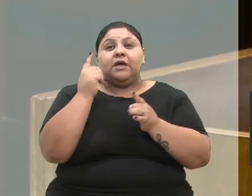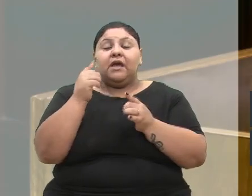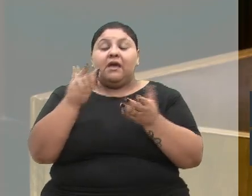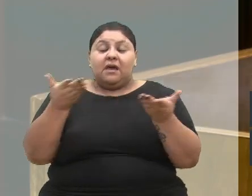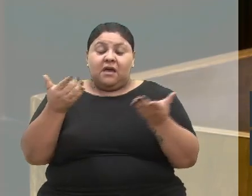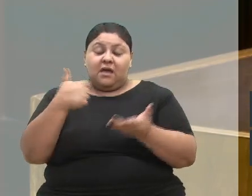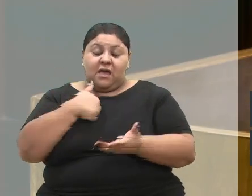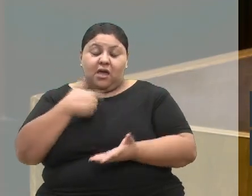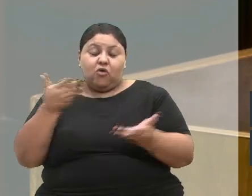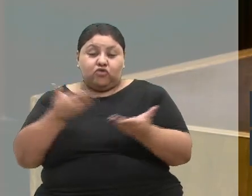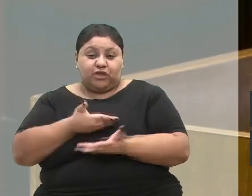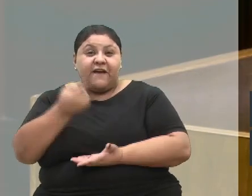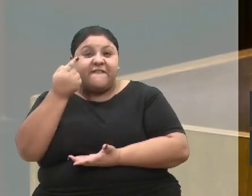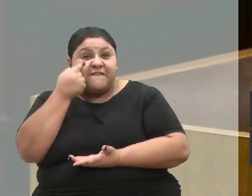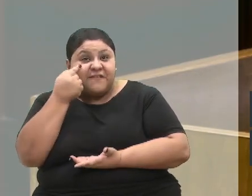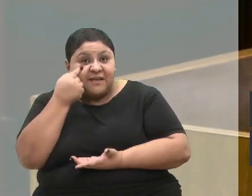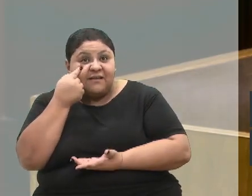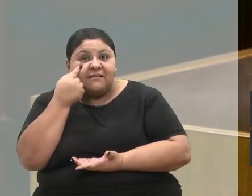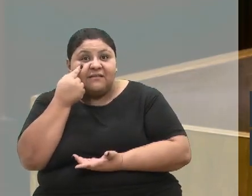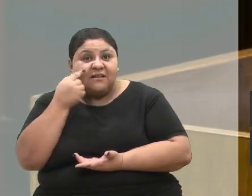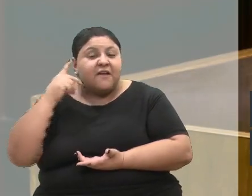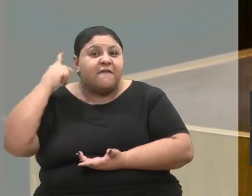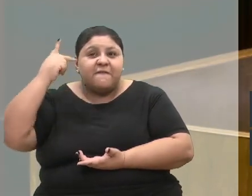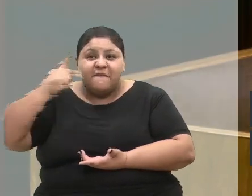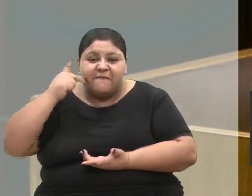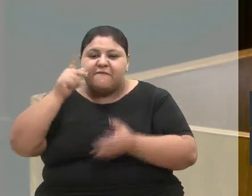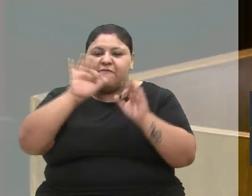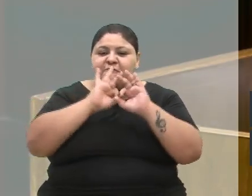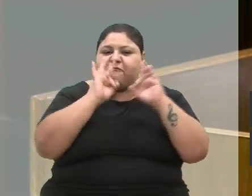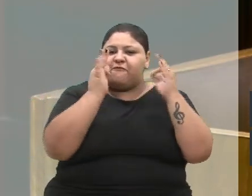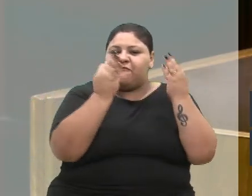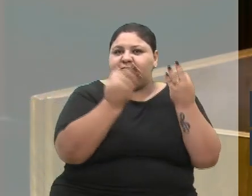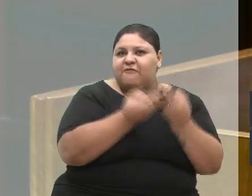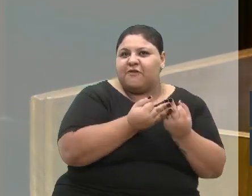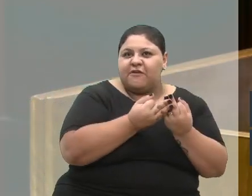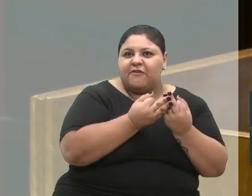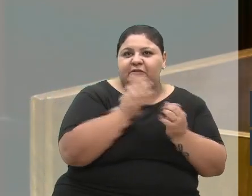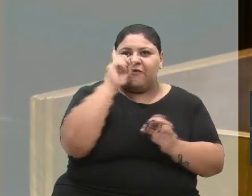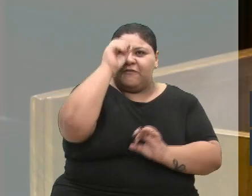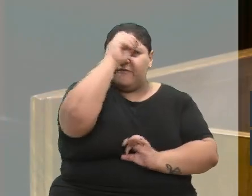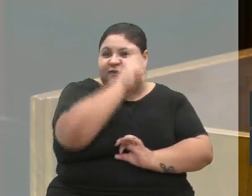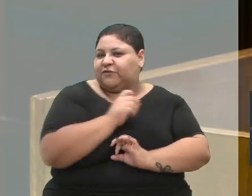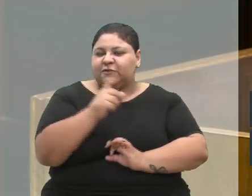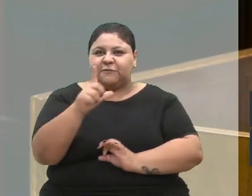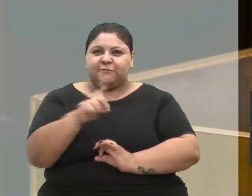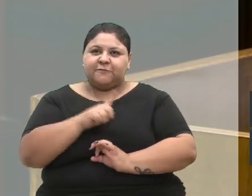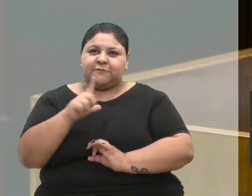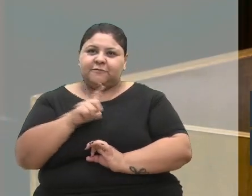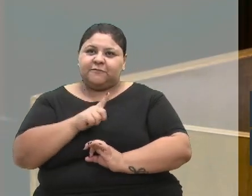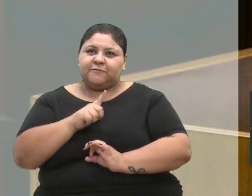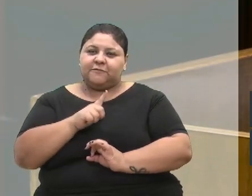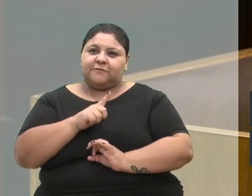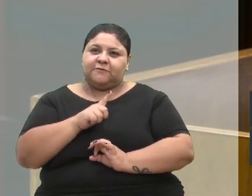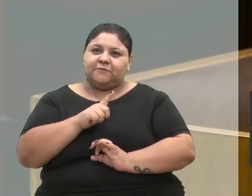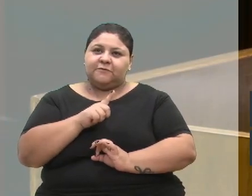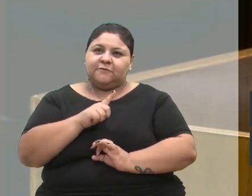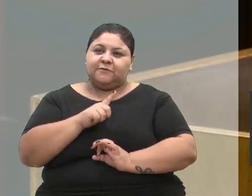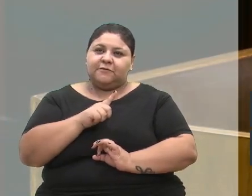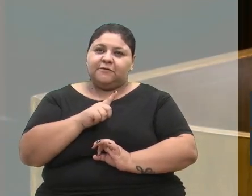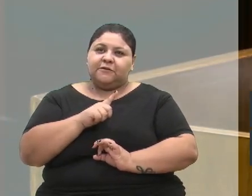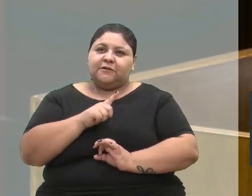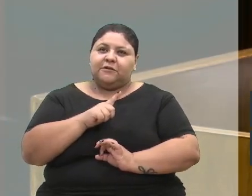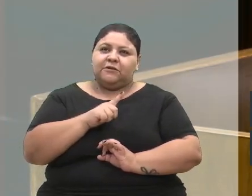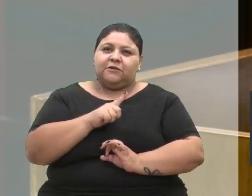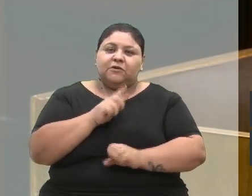vi, aqui como vereadora, famílias que estavam com dificuldade de ter a guarda de um filho porque não tinham